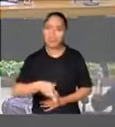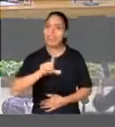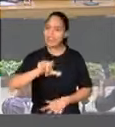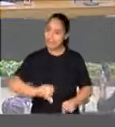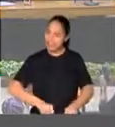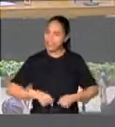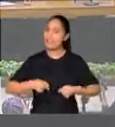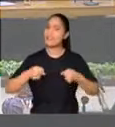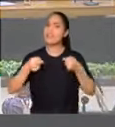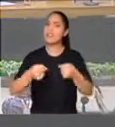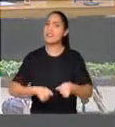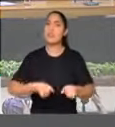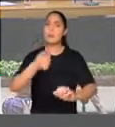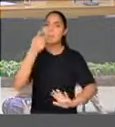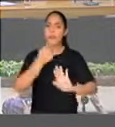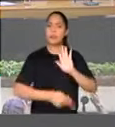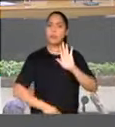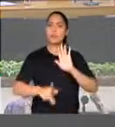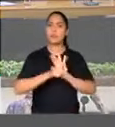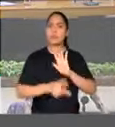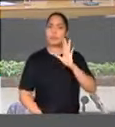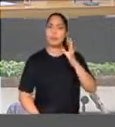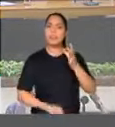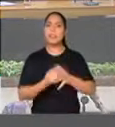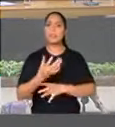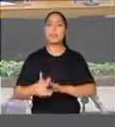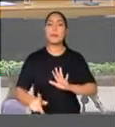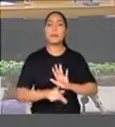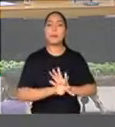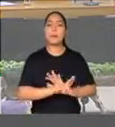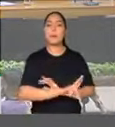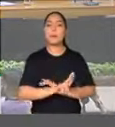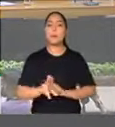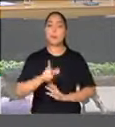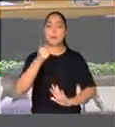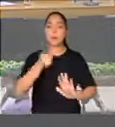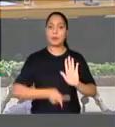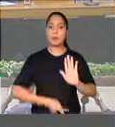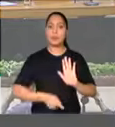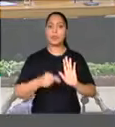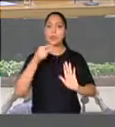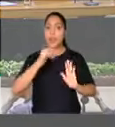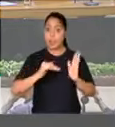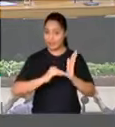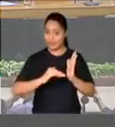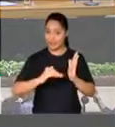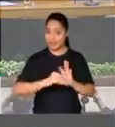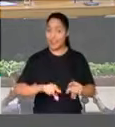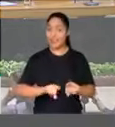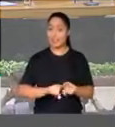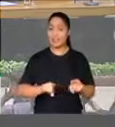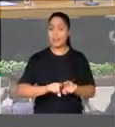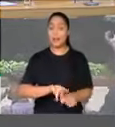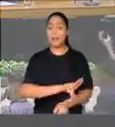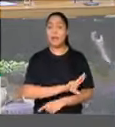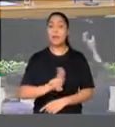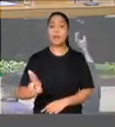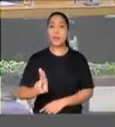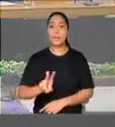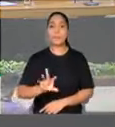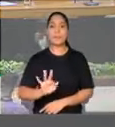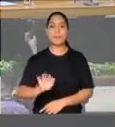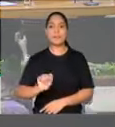projeto de criminalização da homofobia e criou o próprio projeto no Senado Federal, a senhora